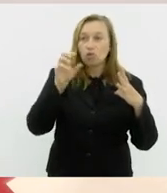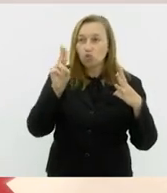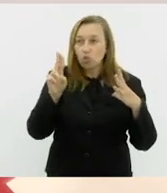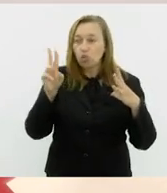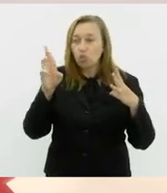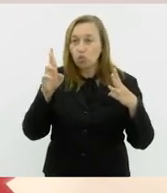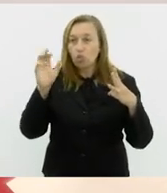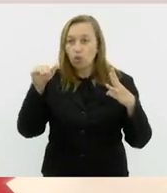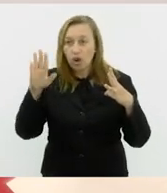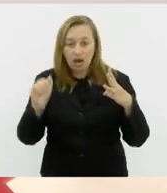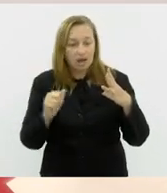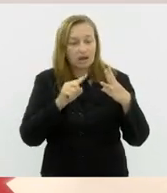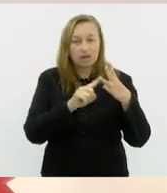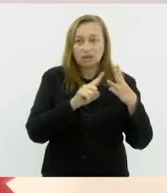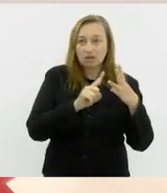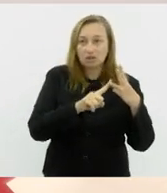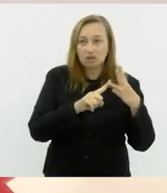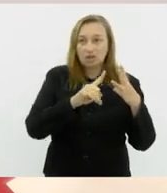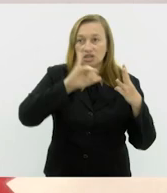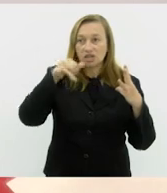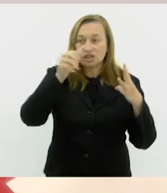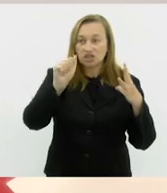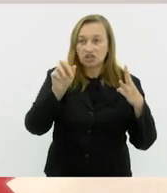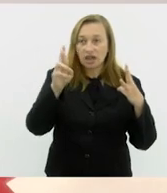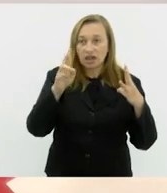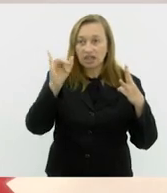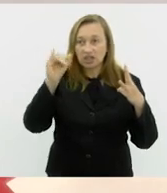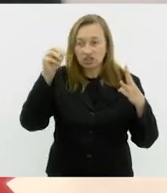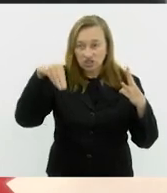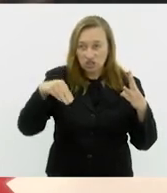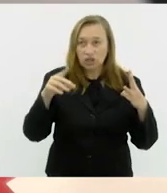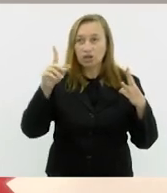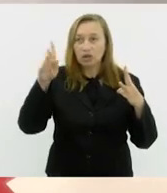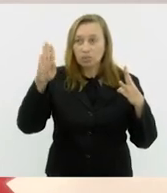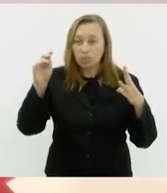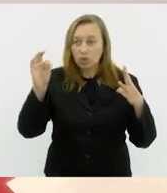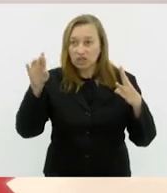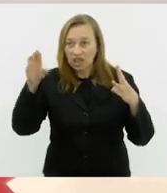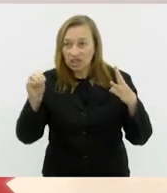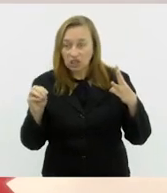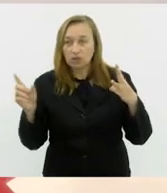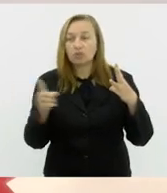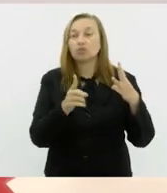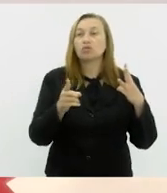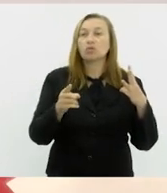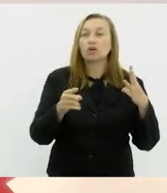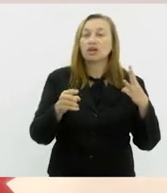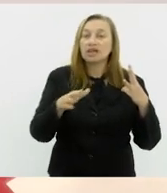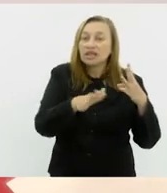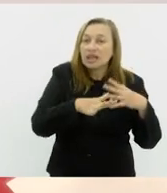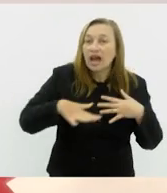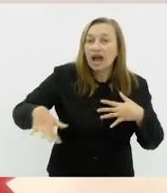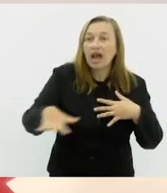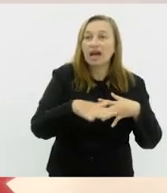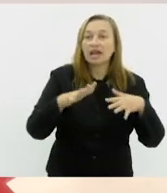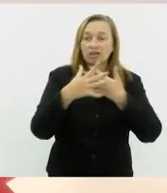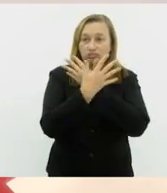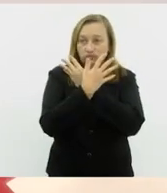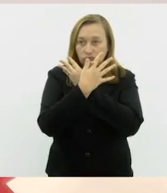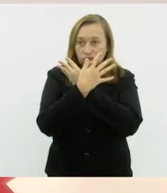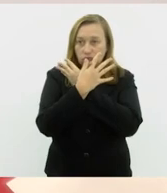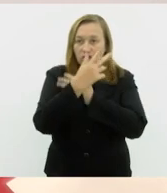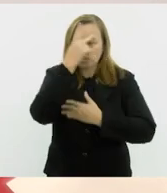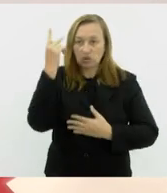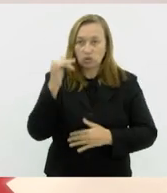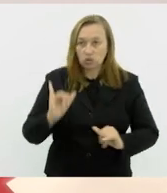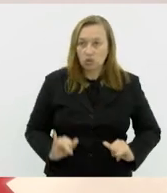uma representando o pessoal do Jardim Botânico, Maitá, né, a região lá do Cristo Redentor, ali, o pessoal que sofre ali do Cristo